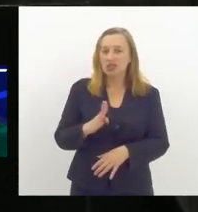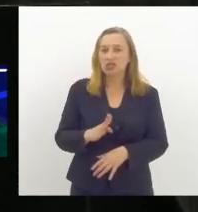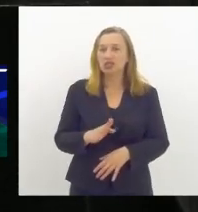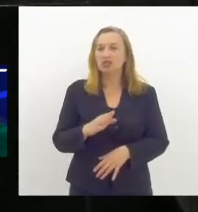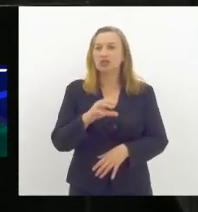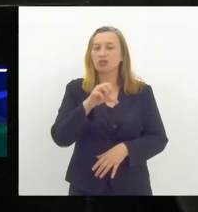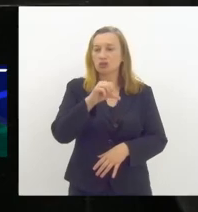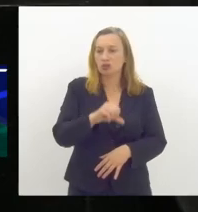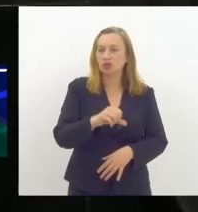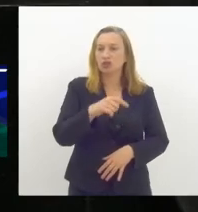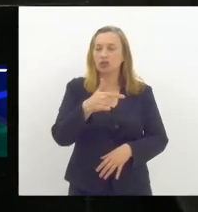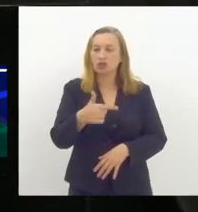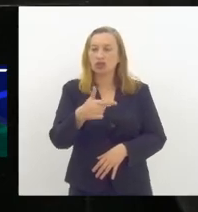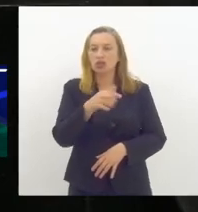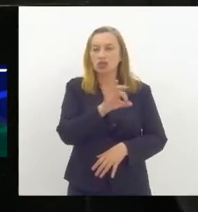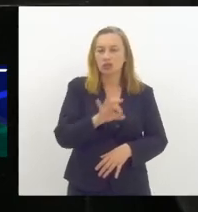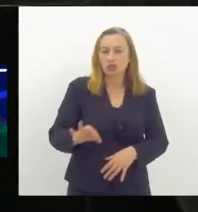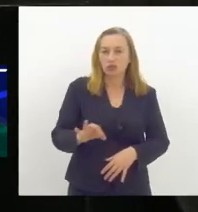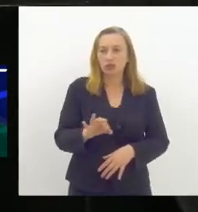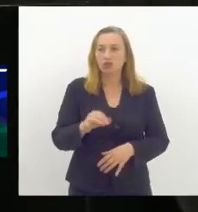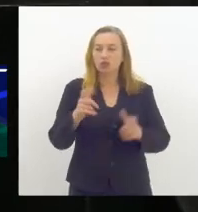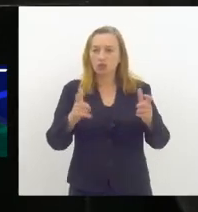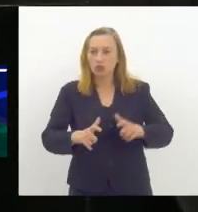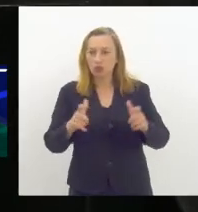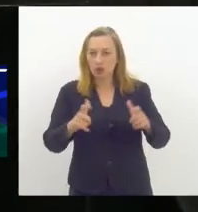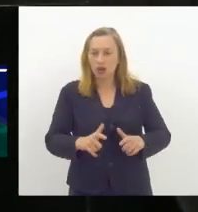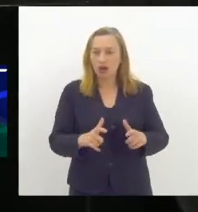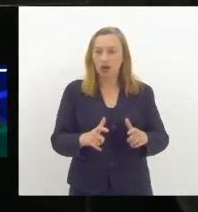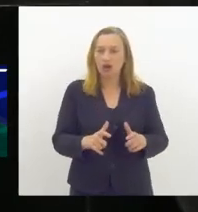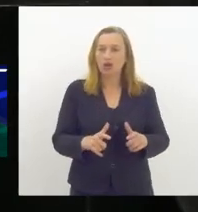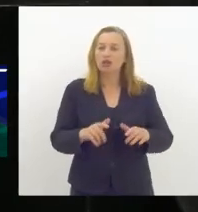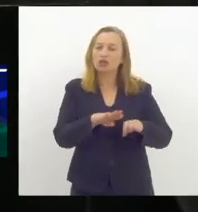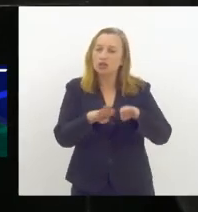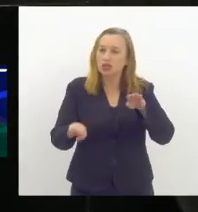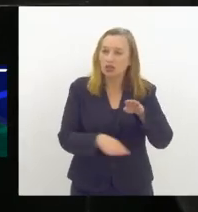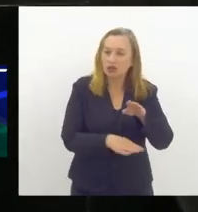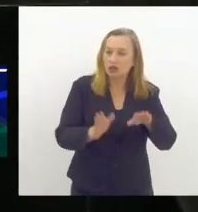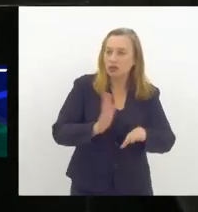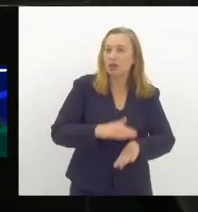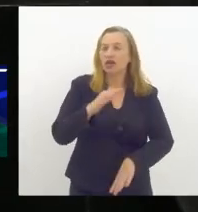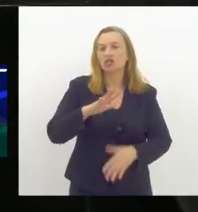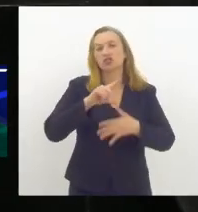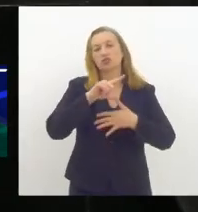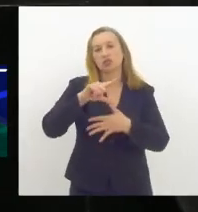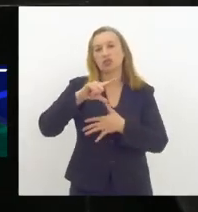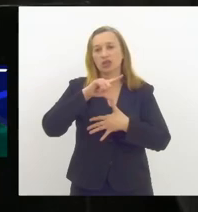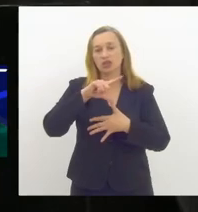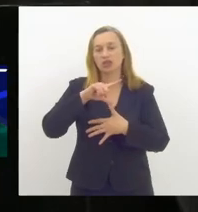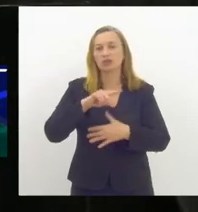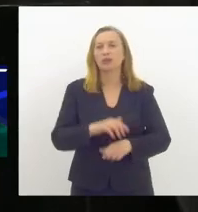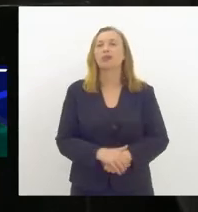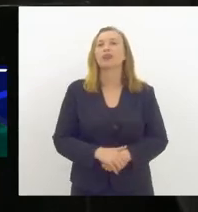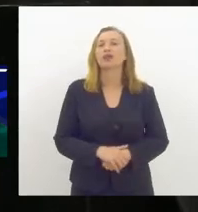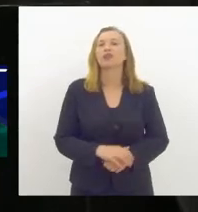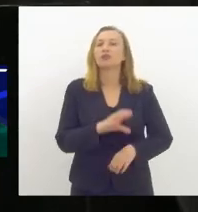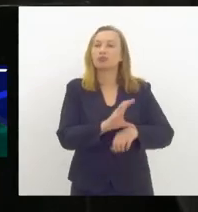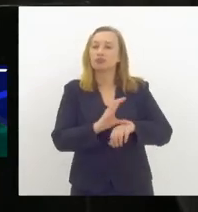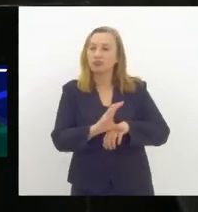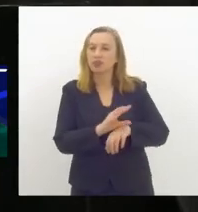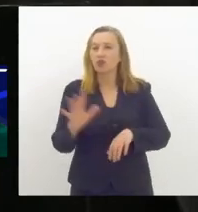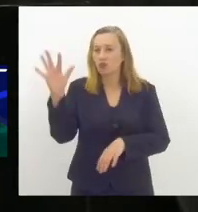ocupou 92º lugar sendo uma das maiores desigualdades da América Latina a